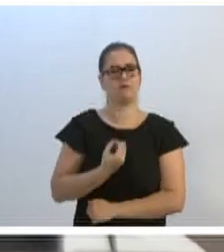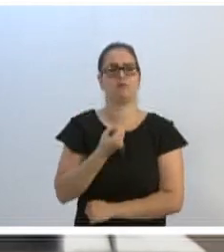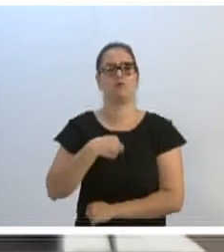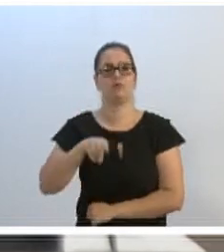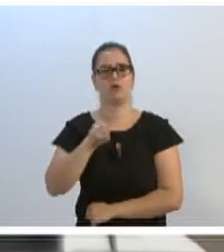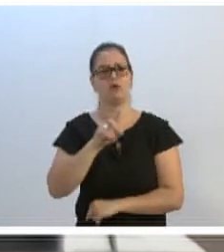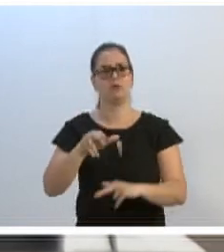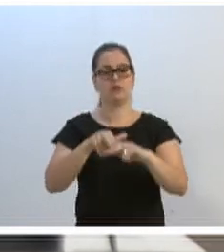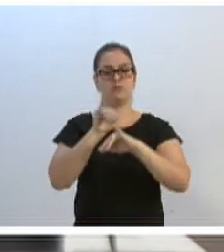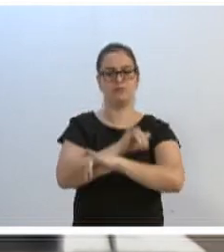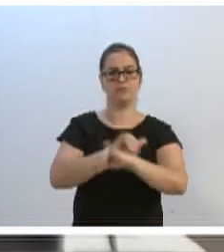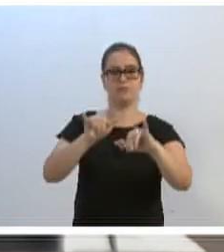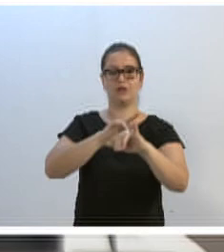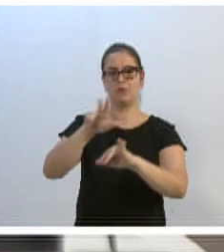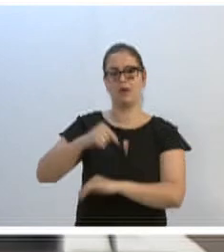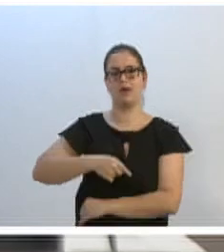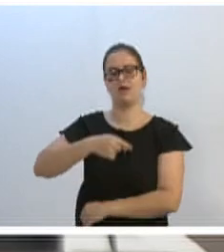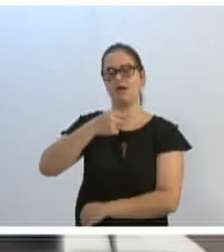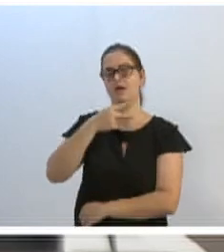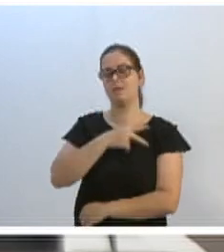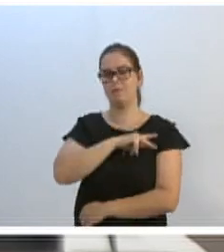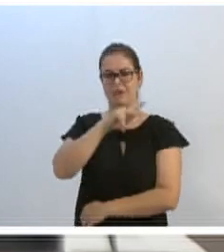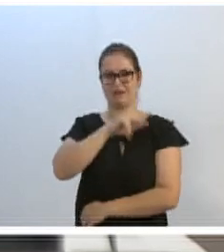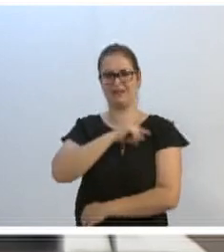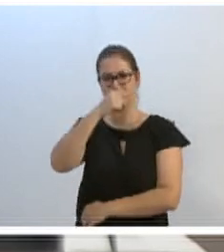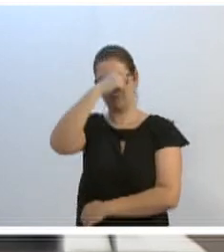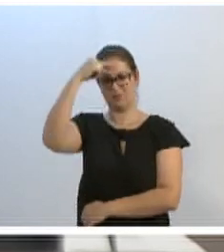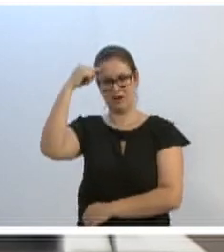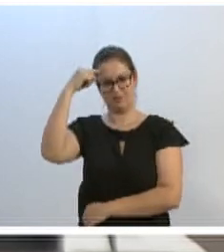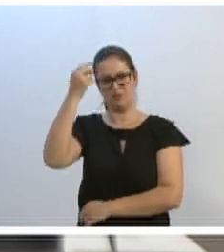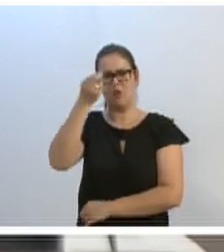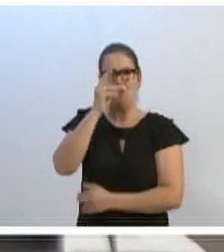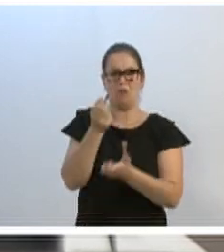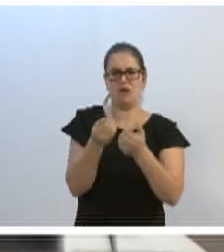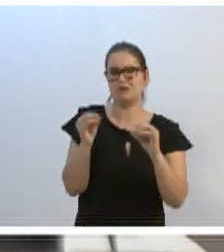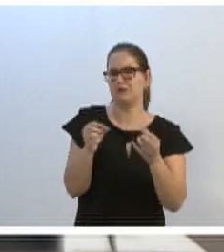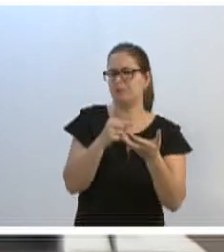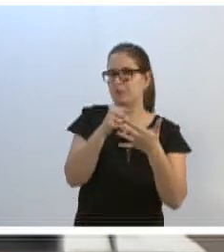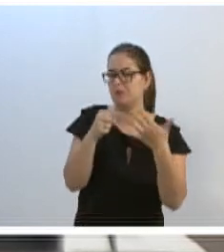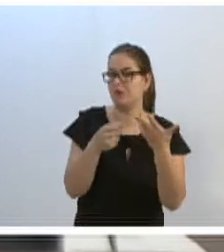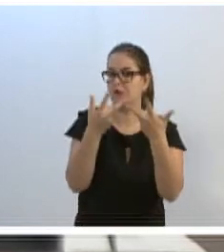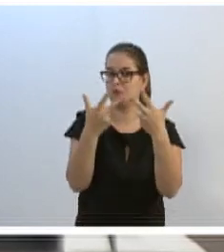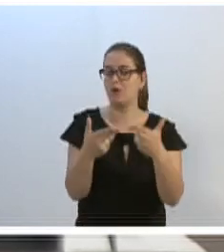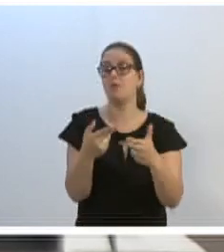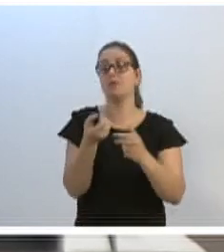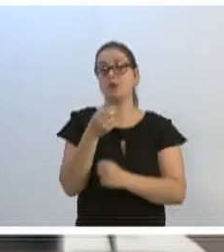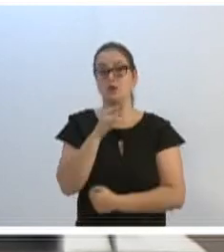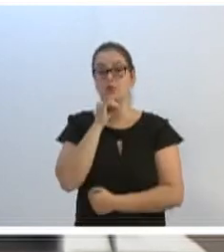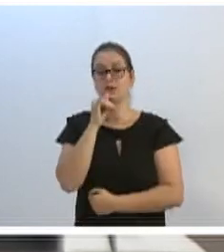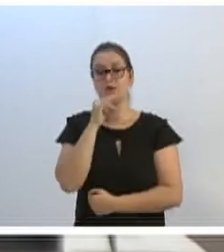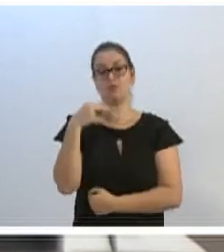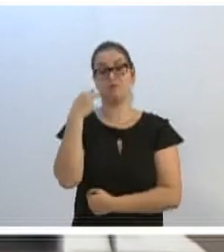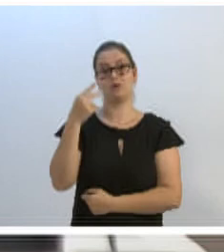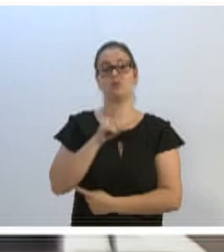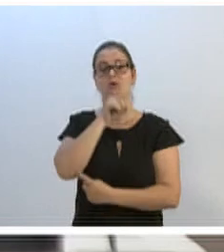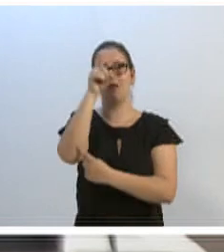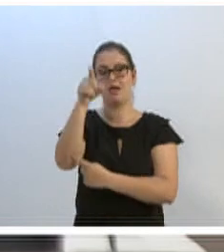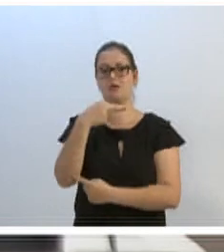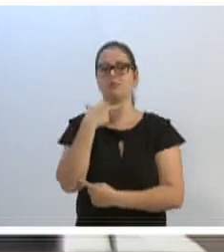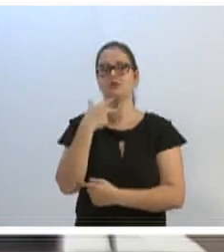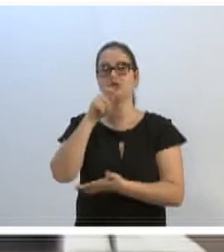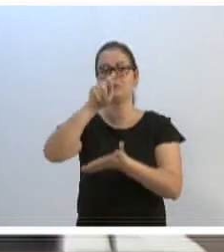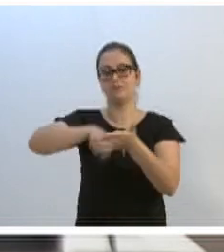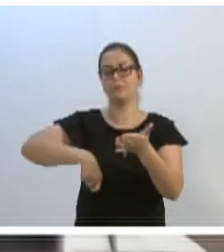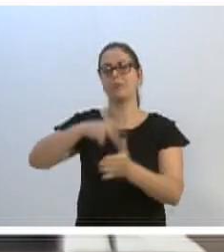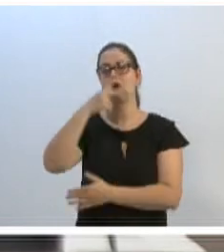essa informação de não ser o presidente que está aqui ou coisa parecida. Até porque, se fosse dessa forma, o vereador que está lá não poderia assinar como prefeito também o